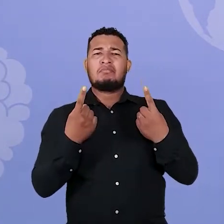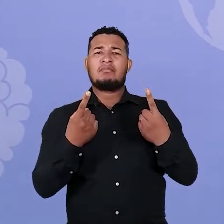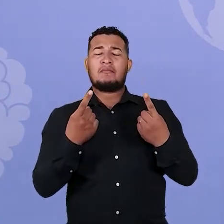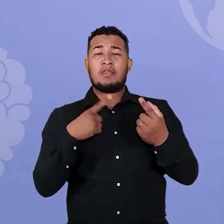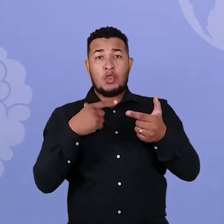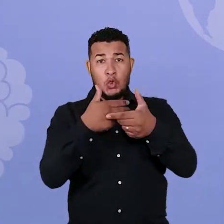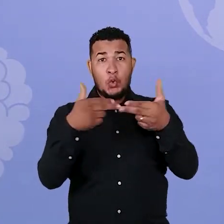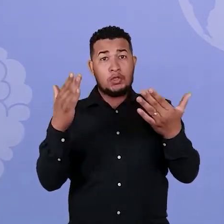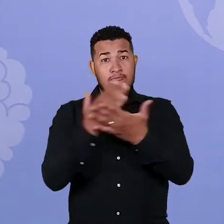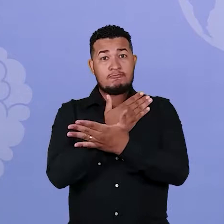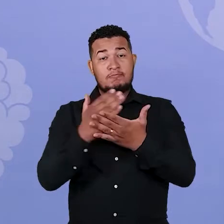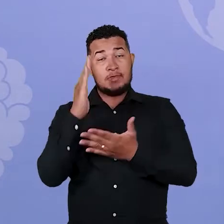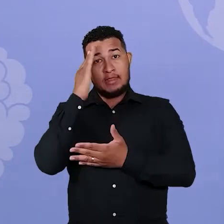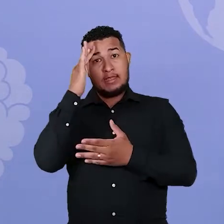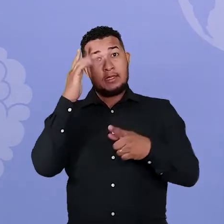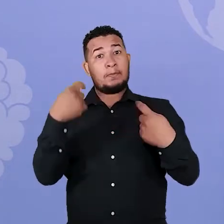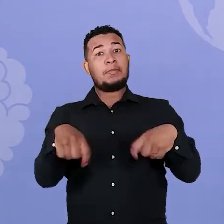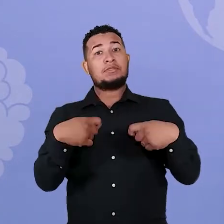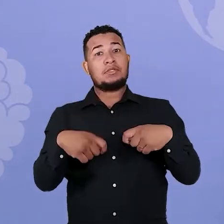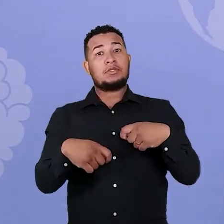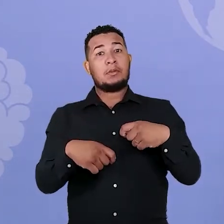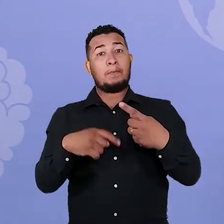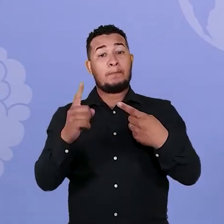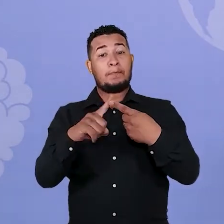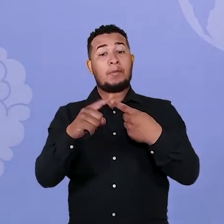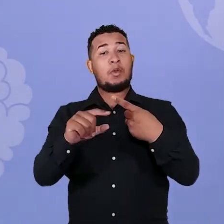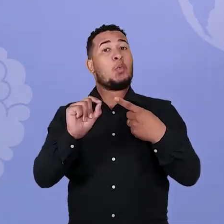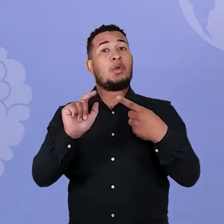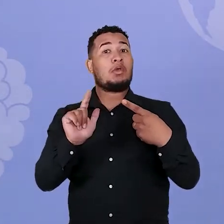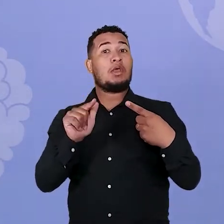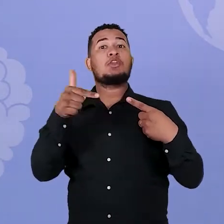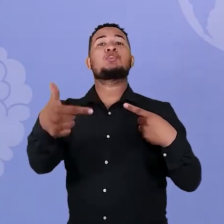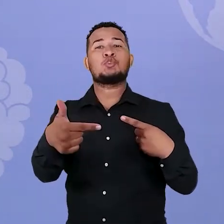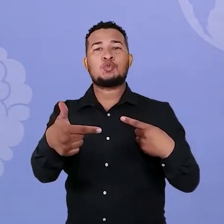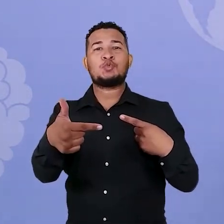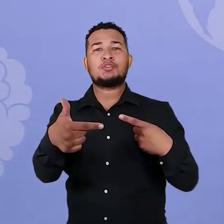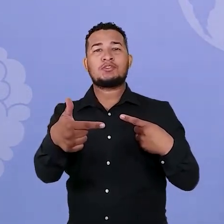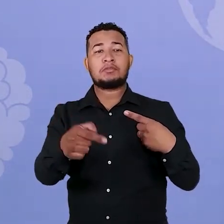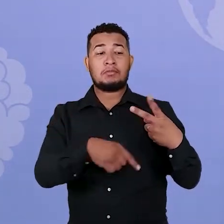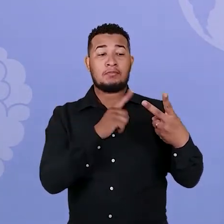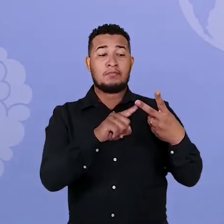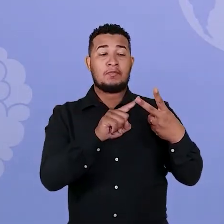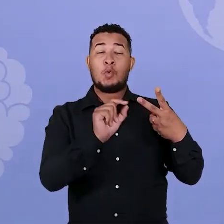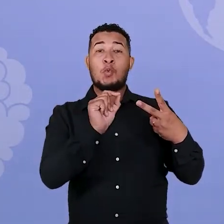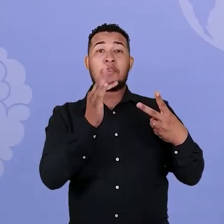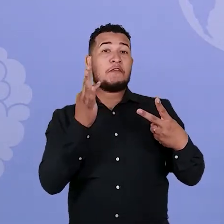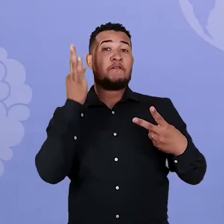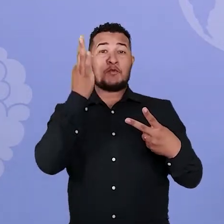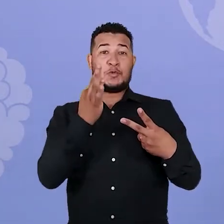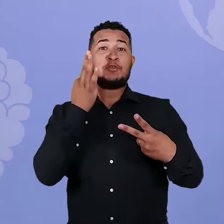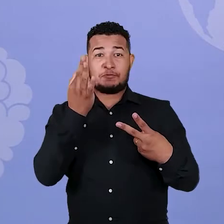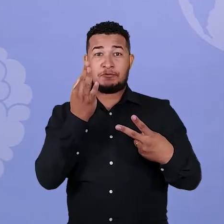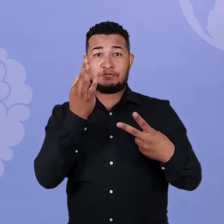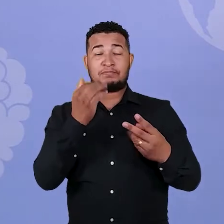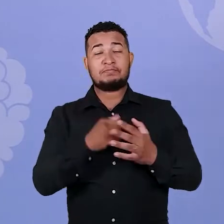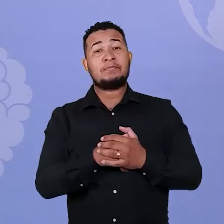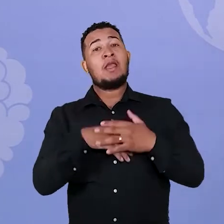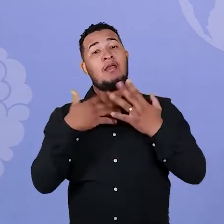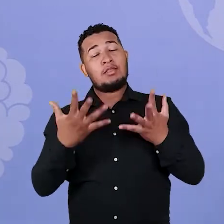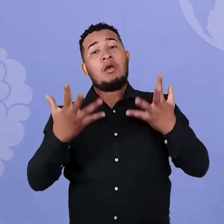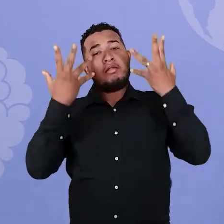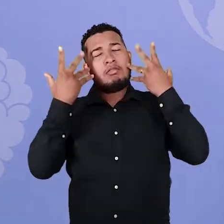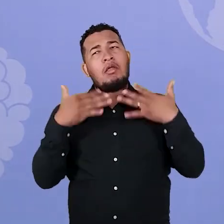ficam algumas coisas que a gente precisa entender. O que é atitude e o que é filosofia.